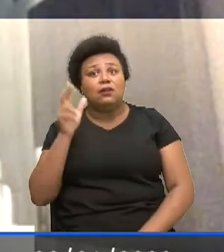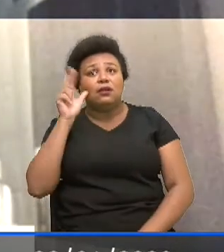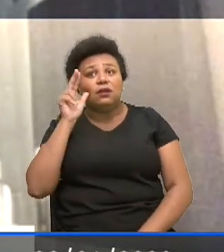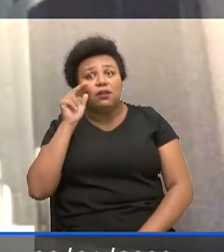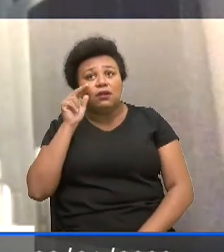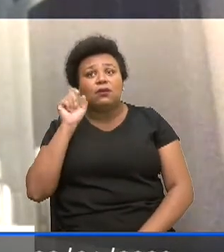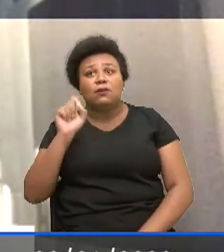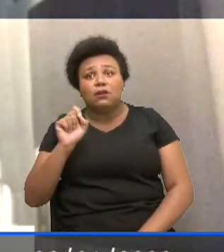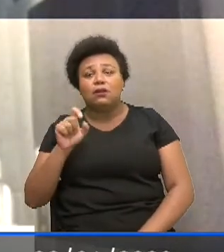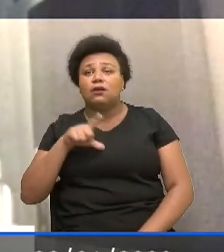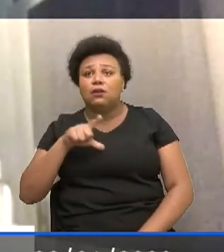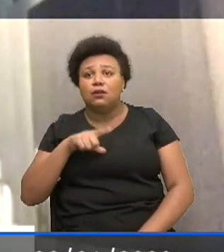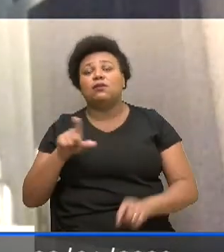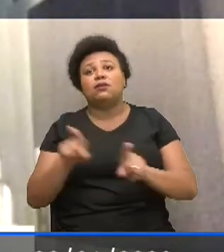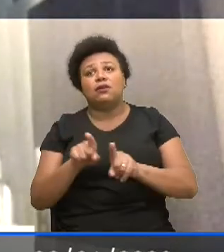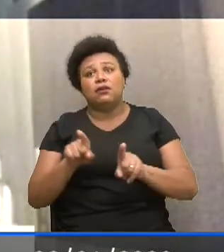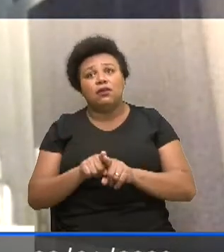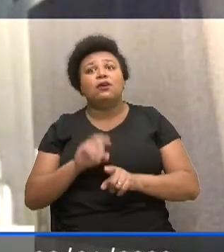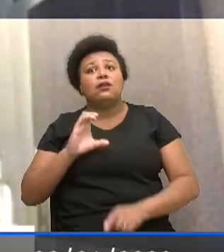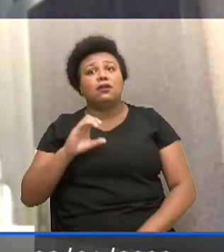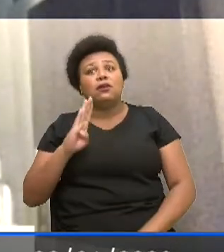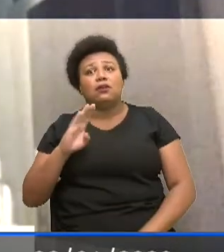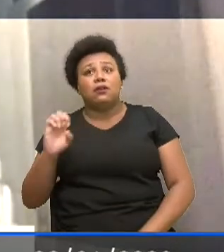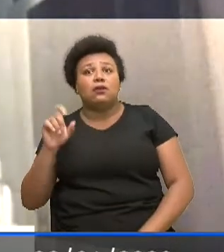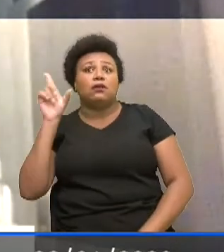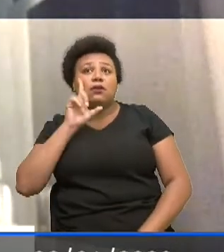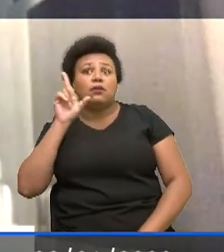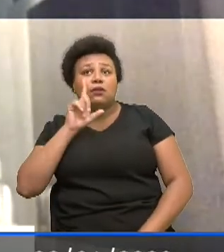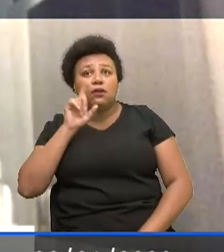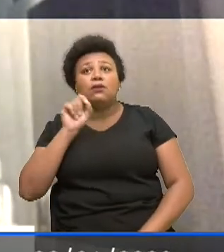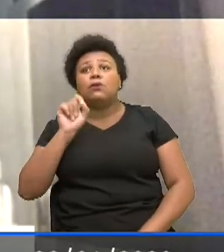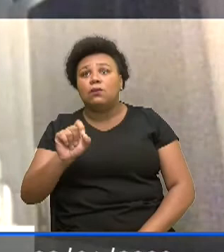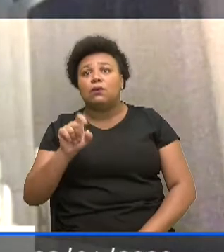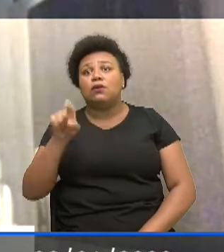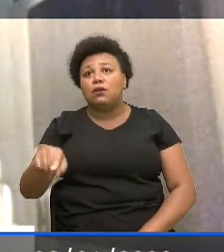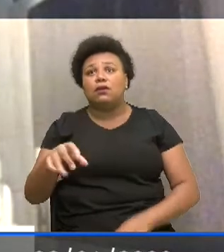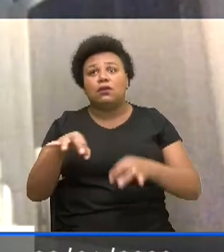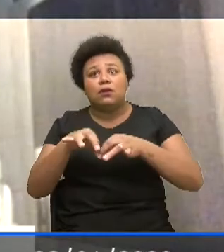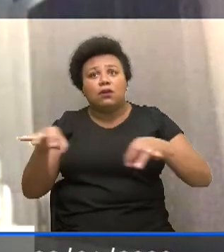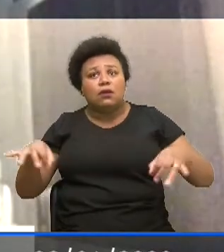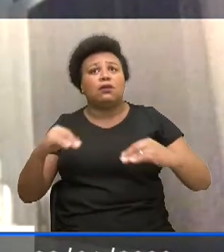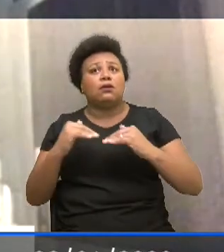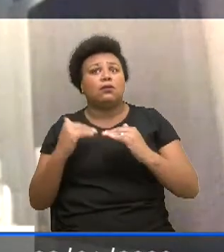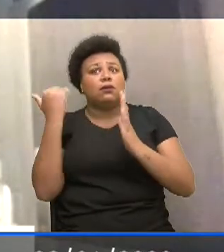pelo OSHA e também pelo CDC dos Estados Unidos, estabelecendo metragem muito